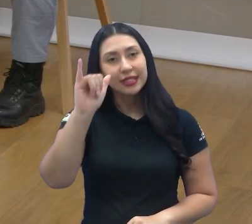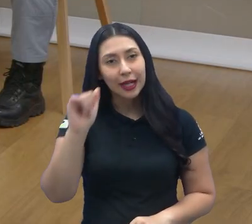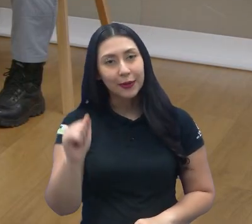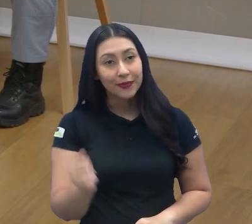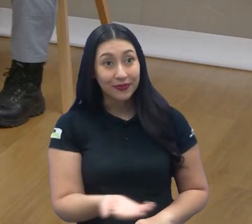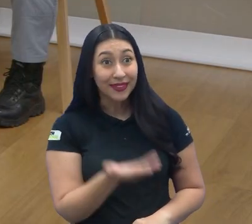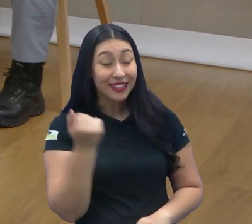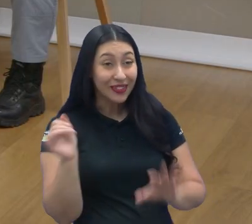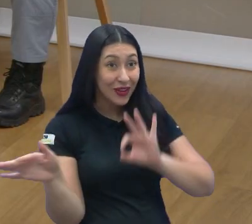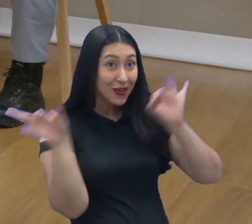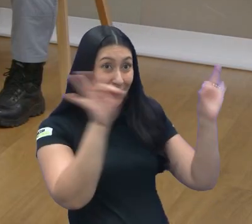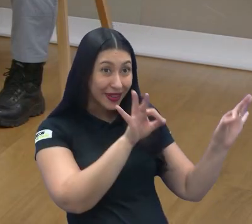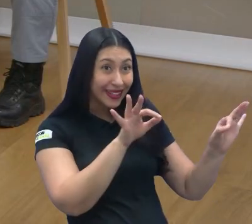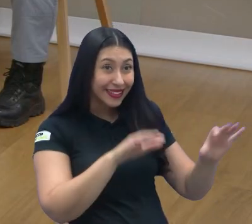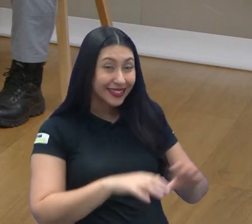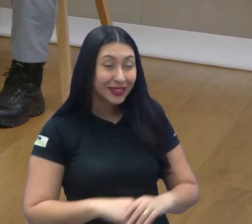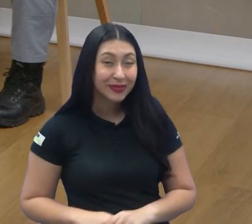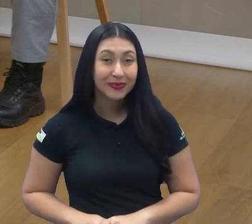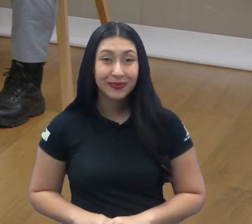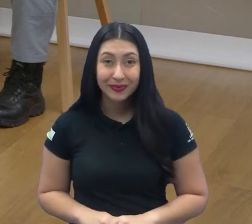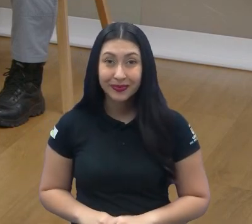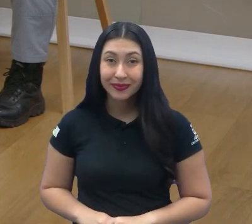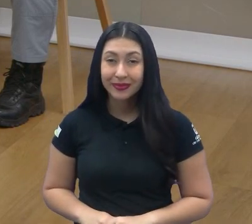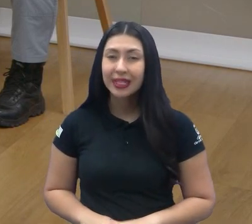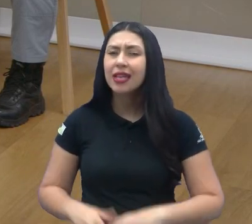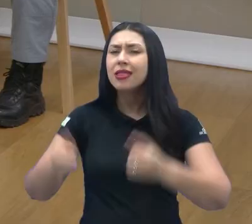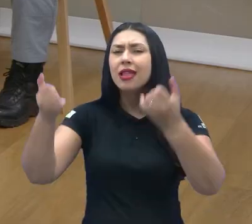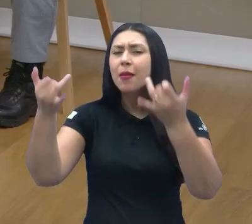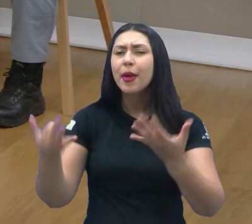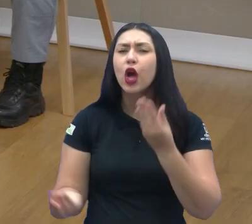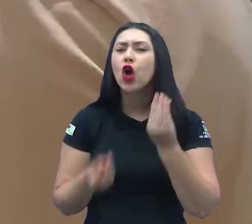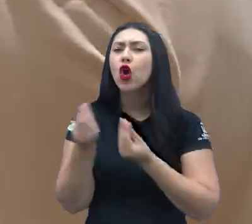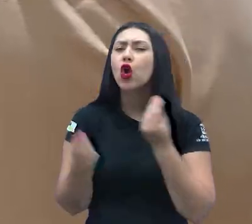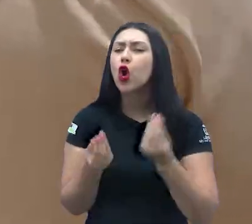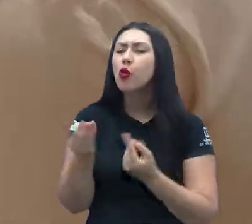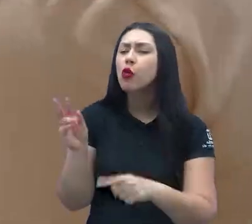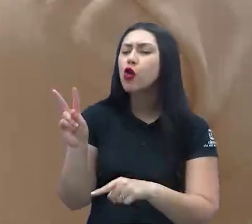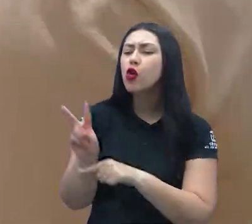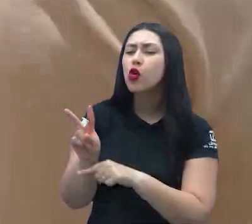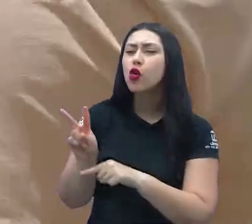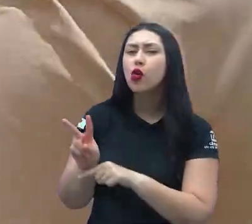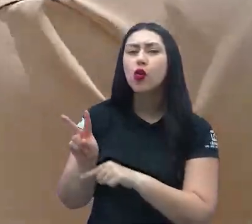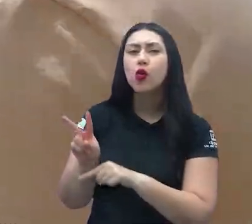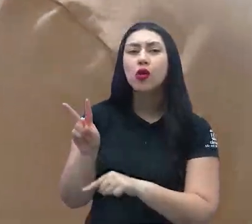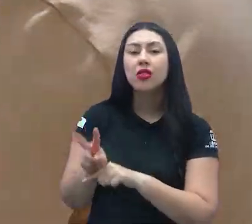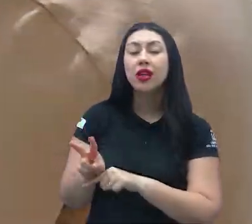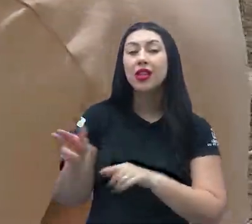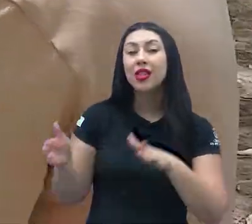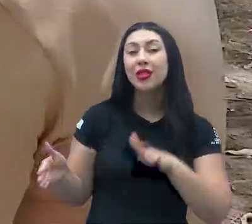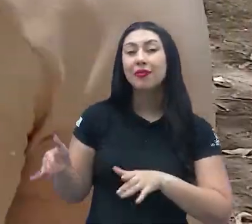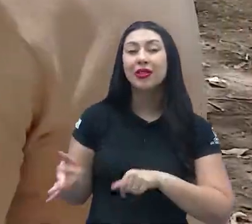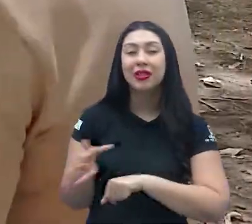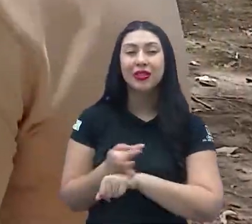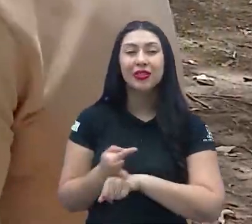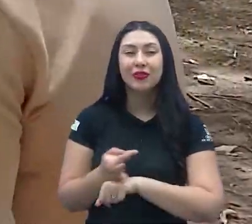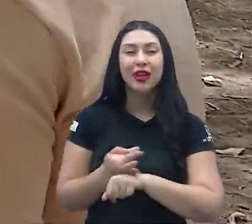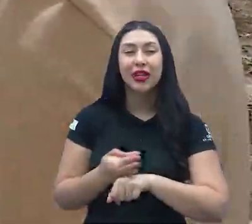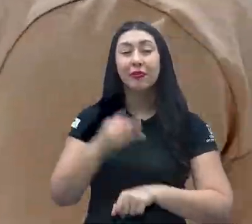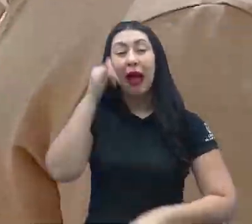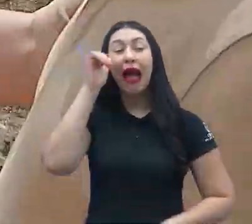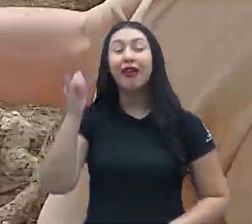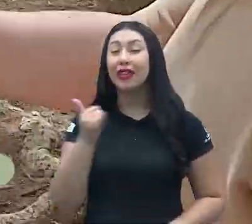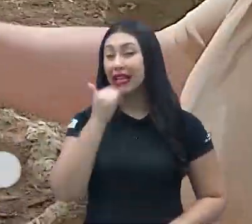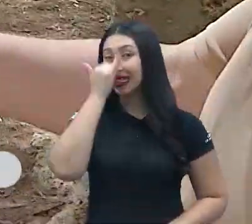conferir, Tenente? Fala pra gente os cuidados durante as férias, o que você procura fazer para evitar acidentes